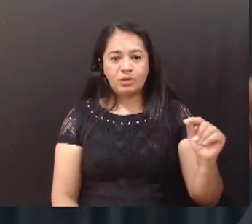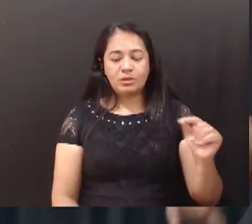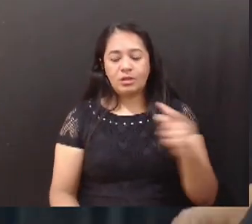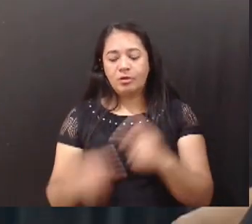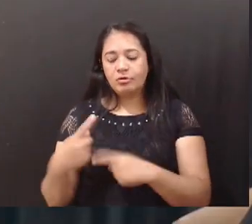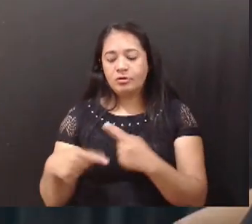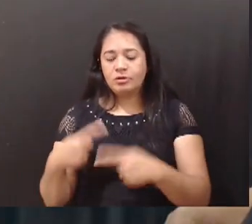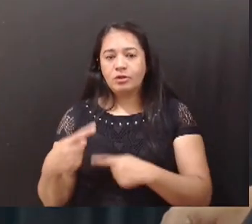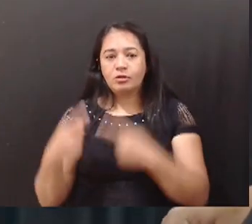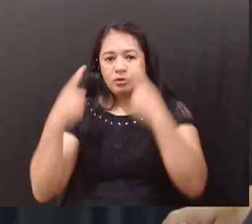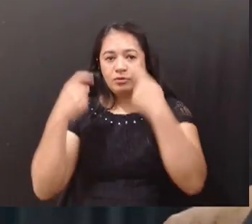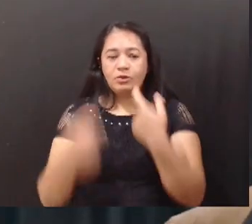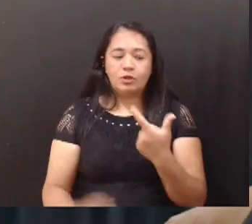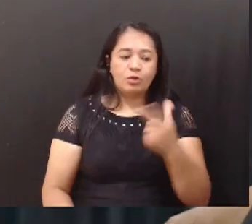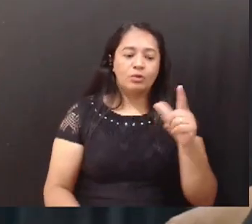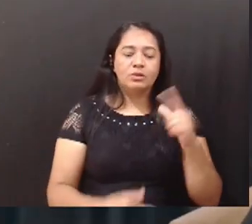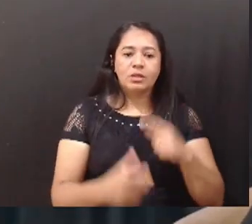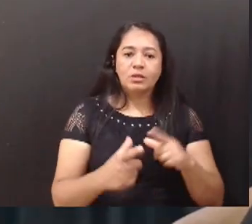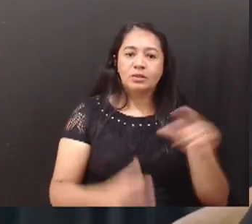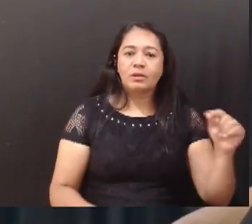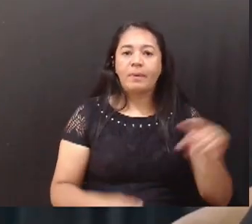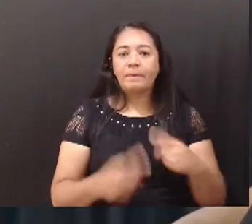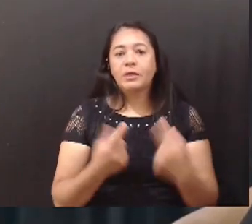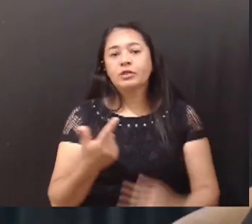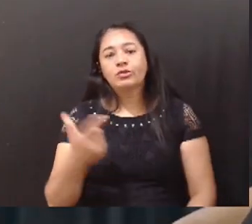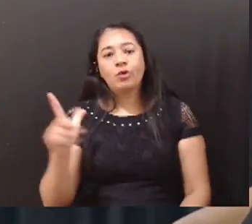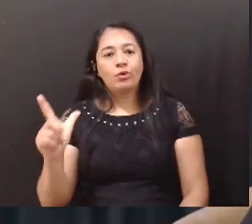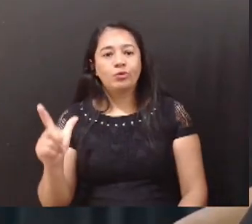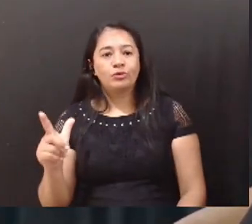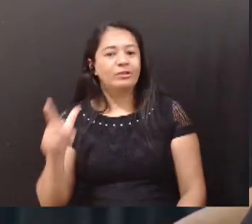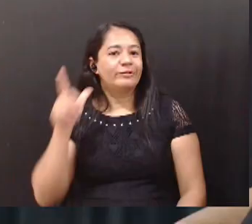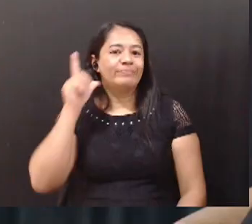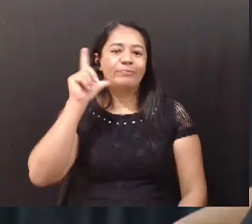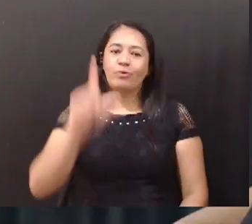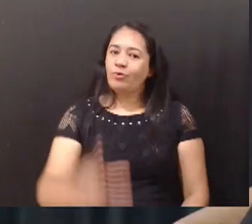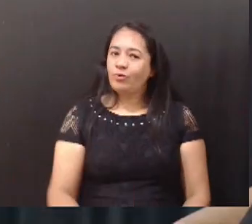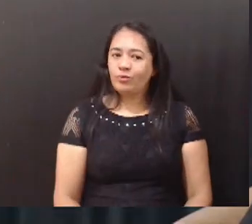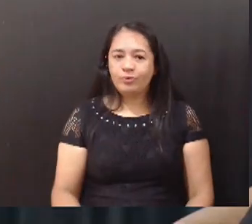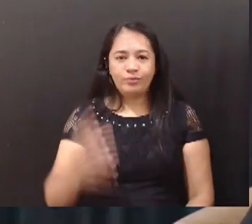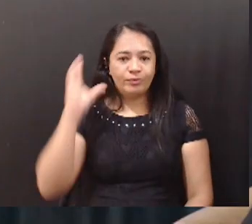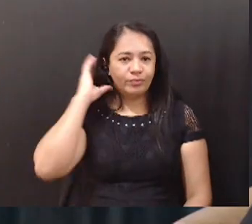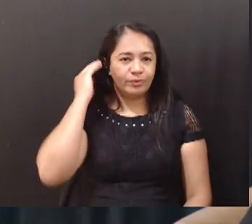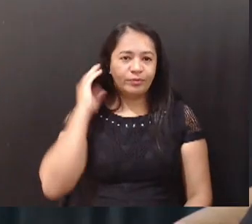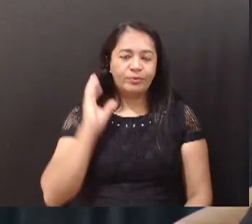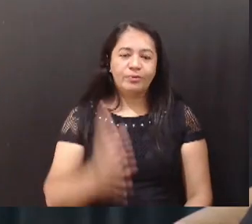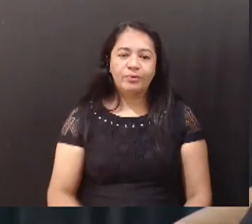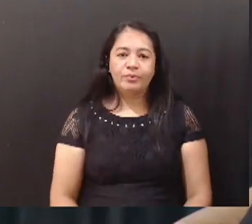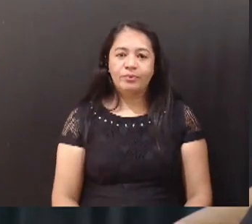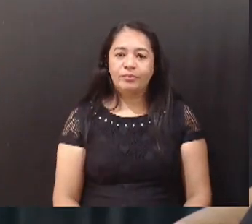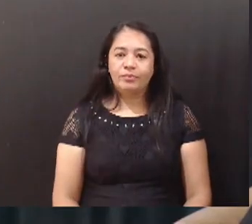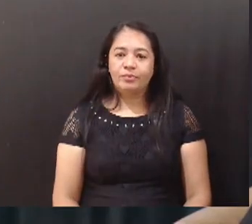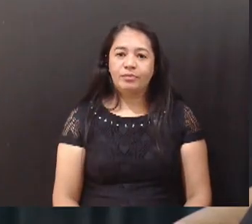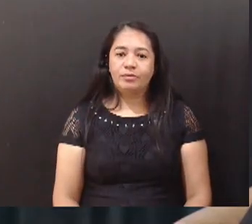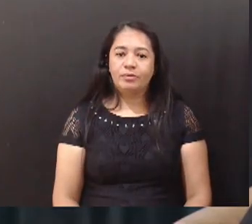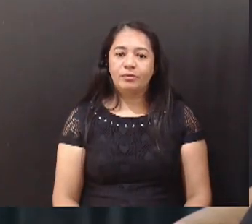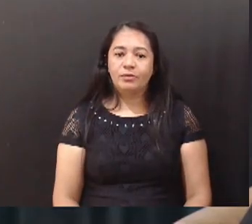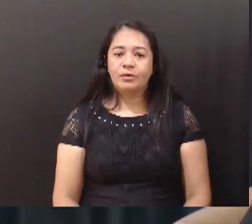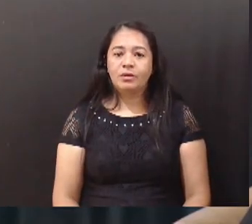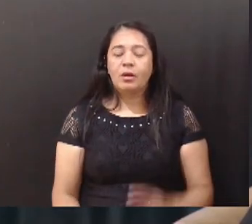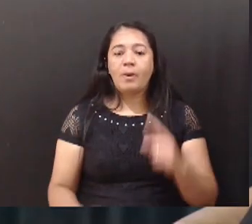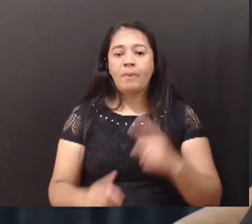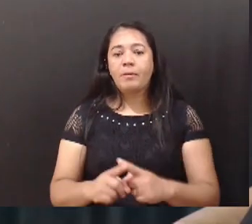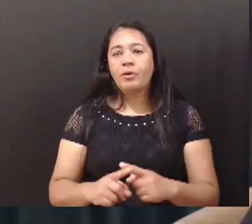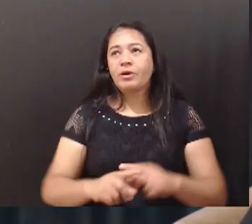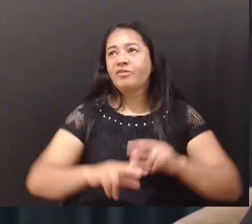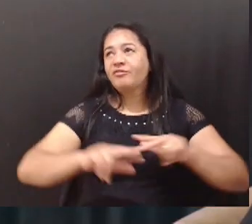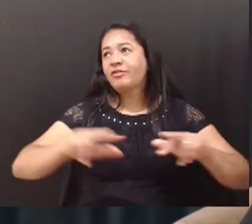famílias saudáveis, etc. E tem algumas que não conseguem. Eu diria que a maioria. Porque sempre multifatorial, Rúbia.